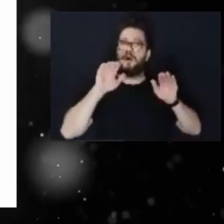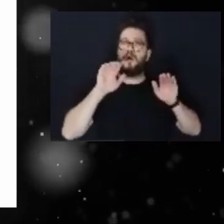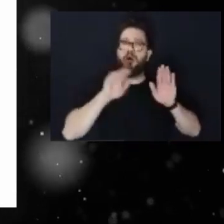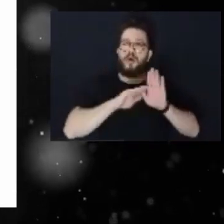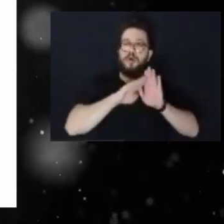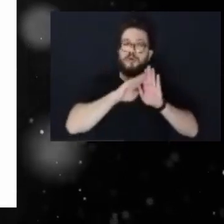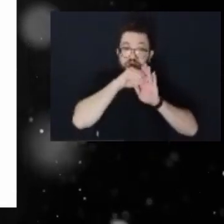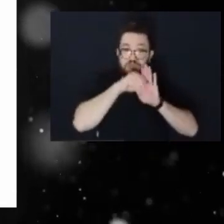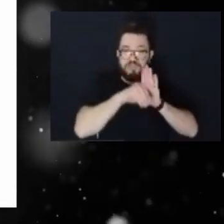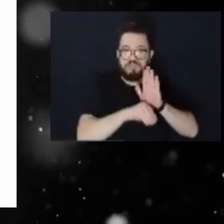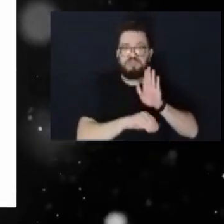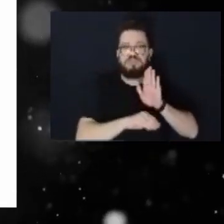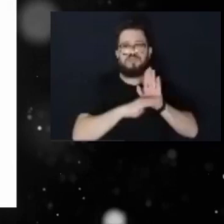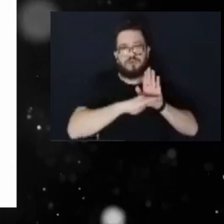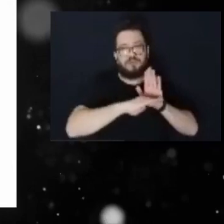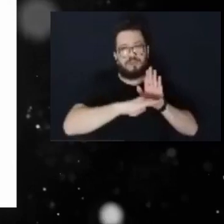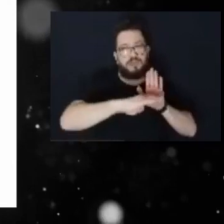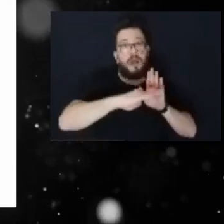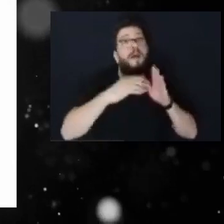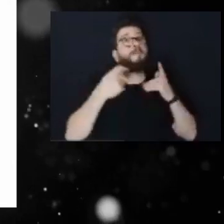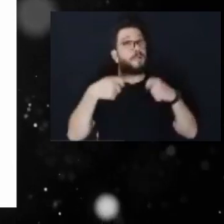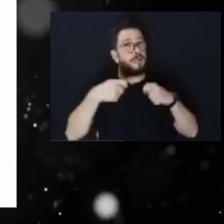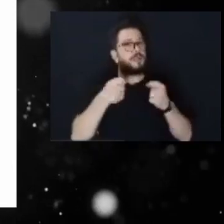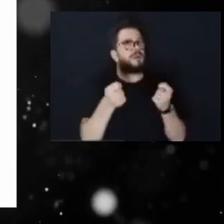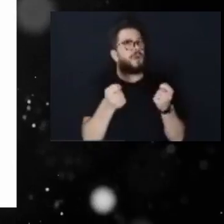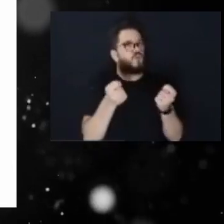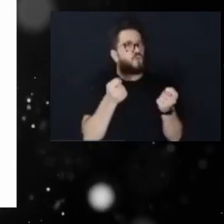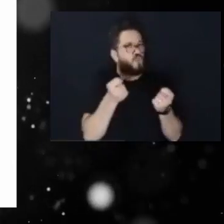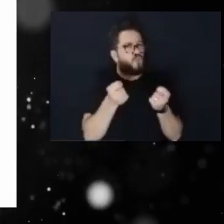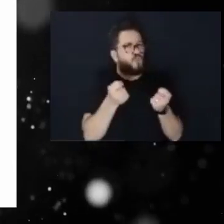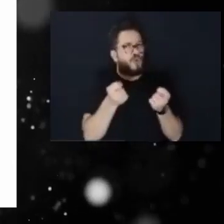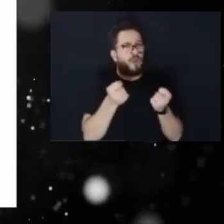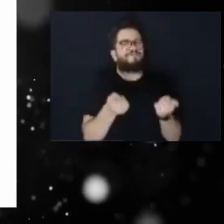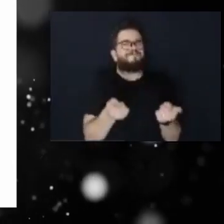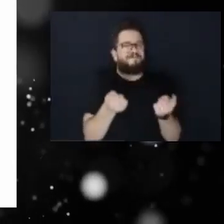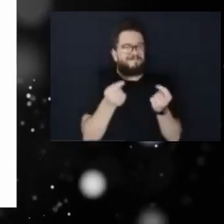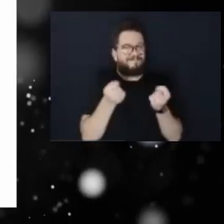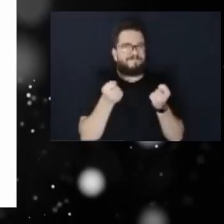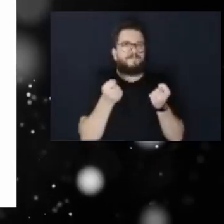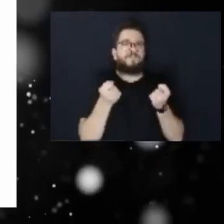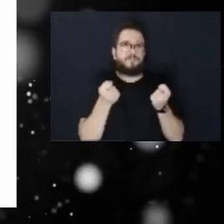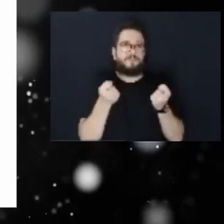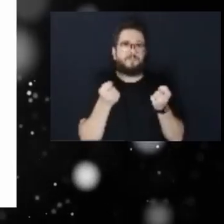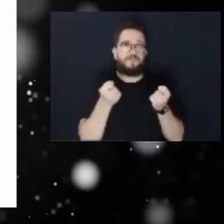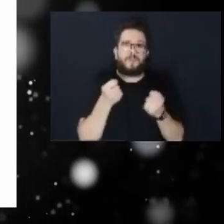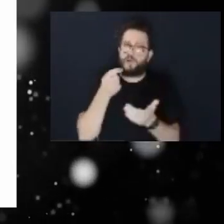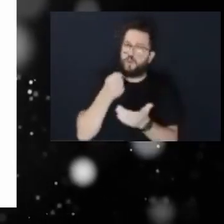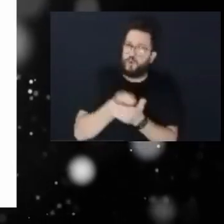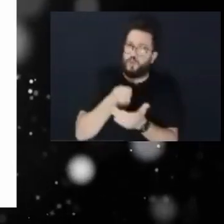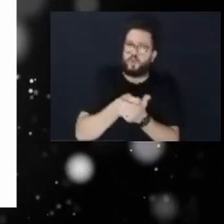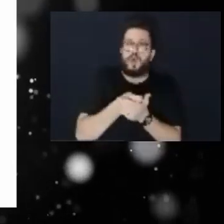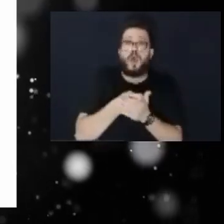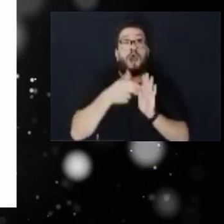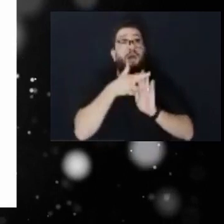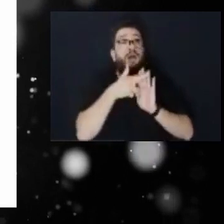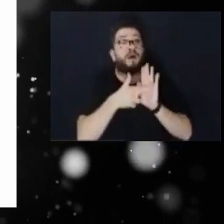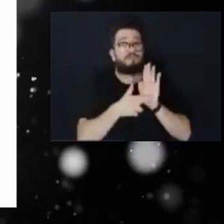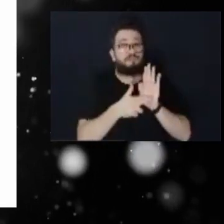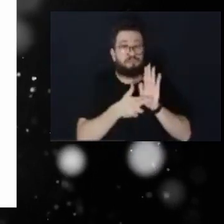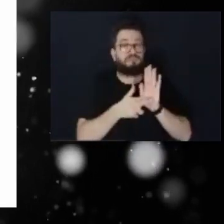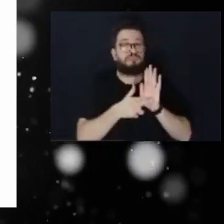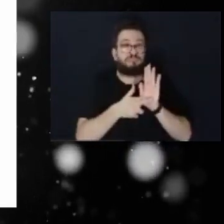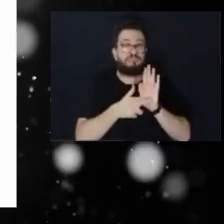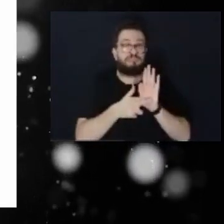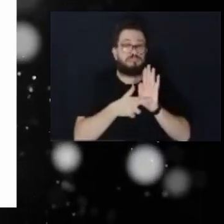necessidade de manutenção das medidas restritivas, embora se esteja observando